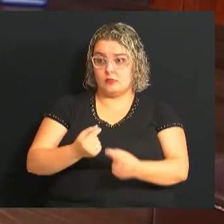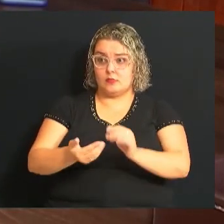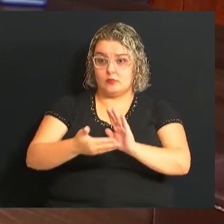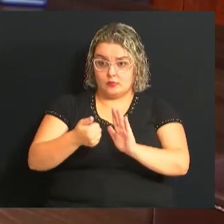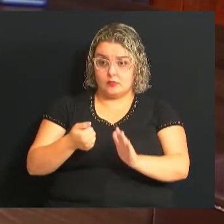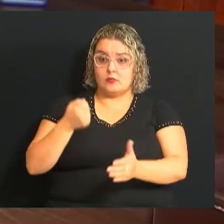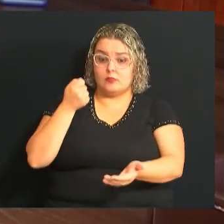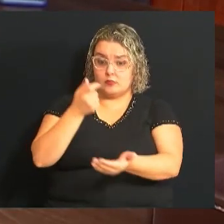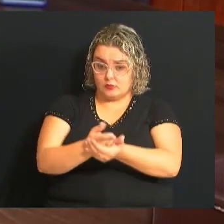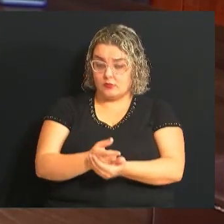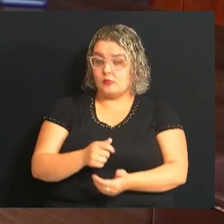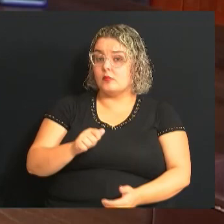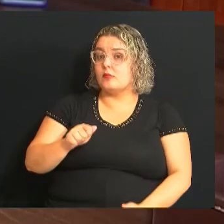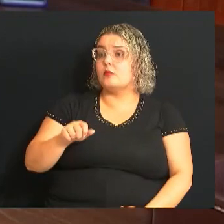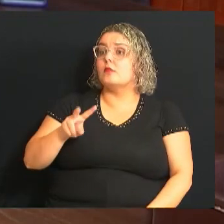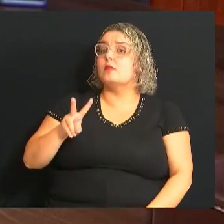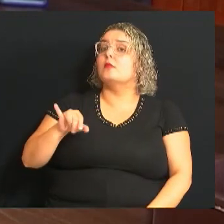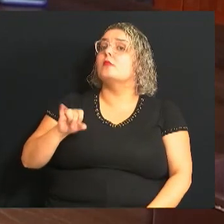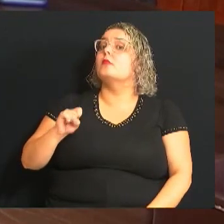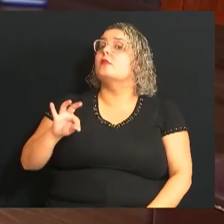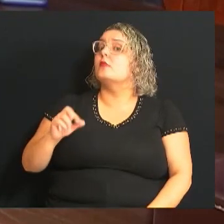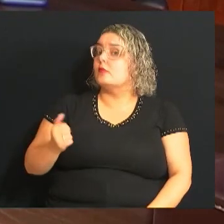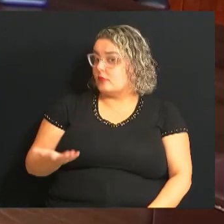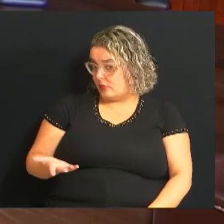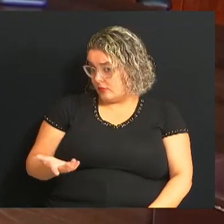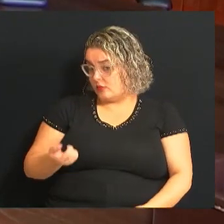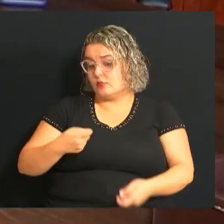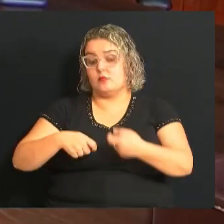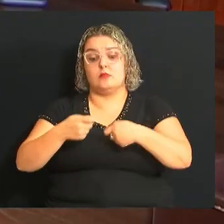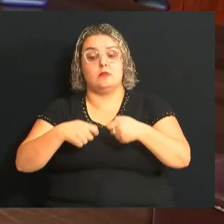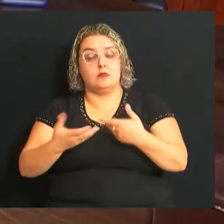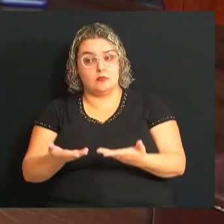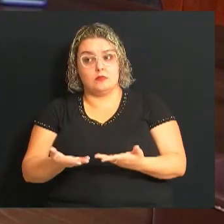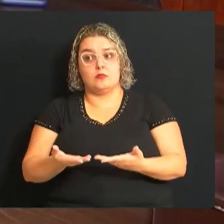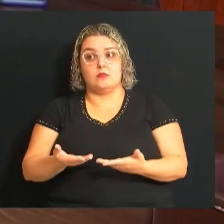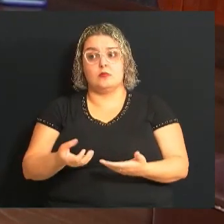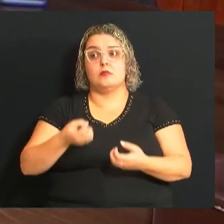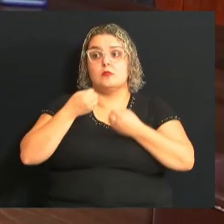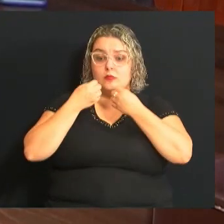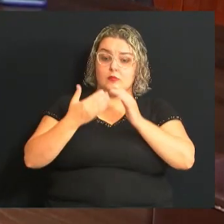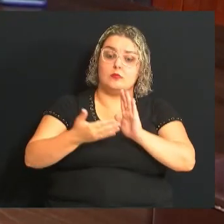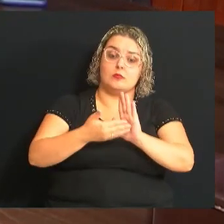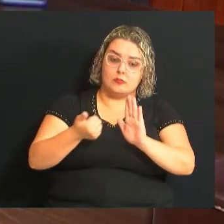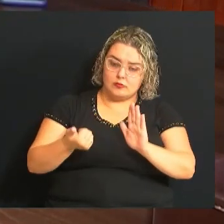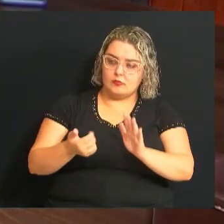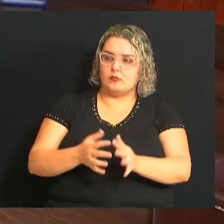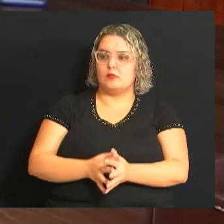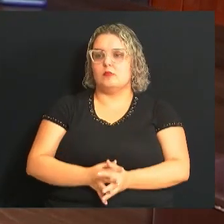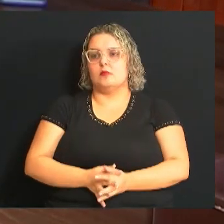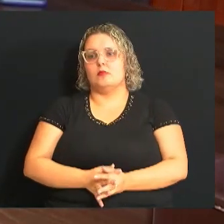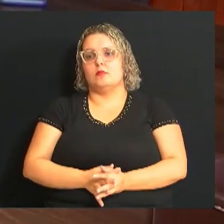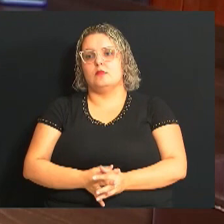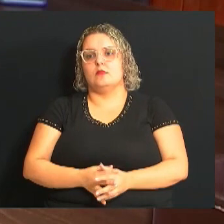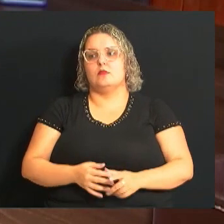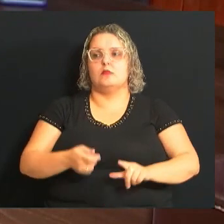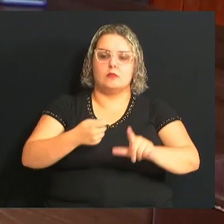vista, né? Então, aí negociar um bom desconto com o lojista,